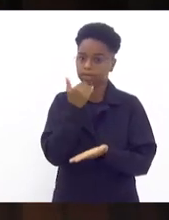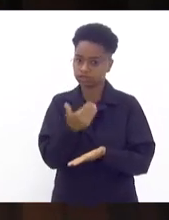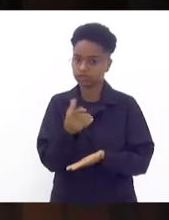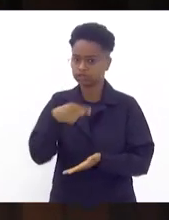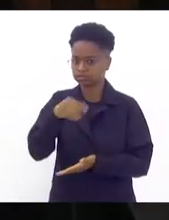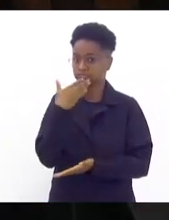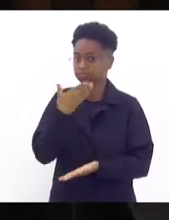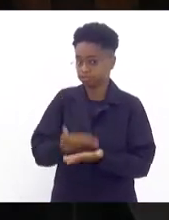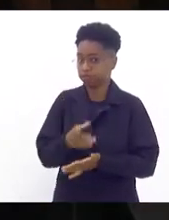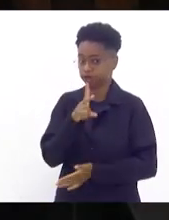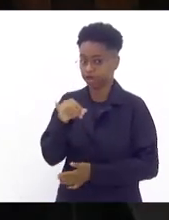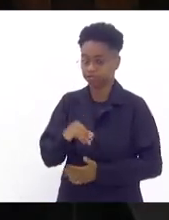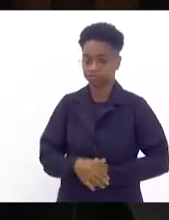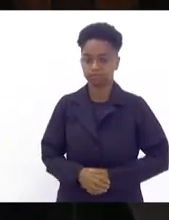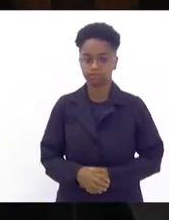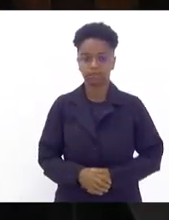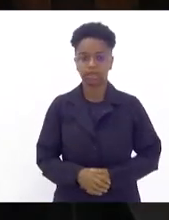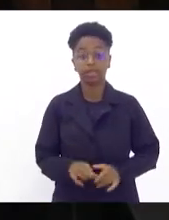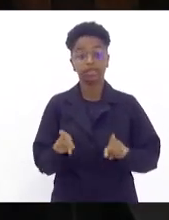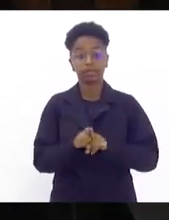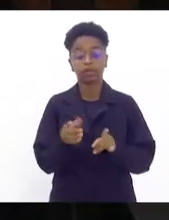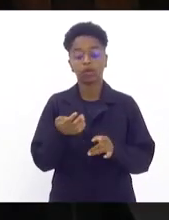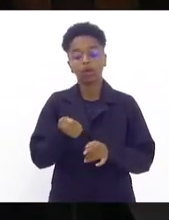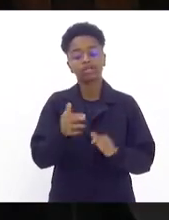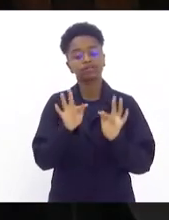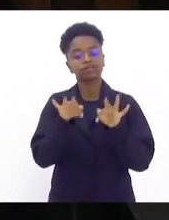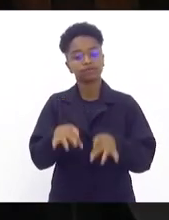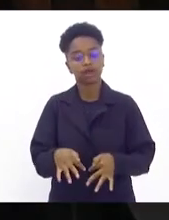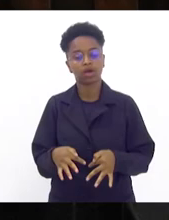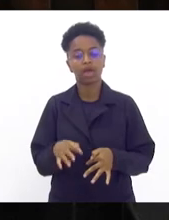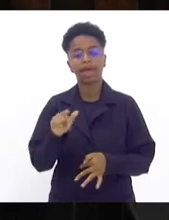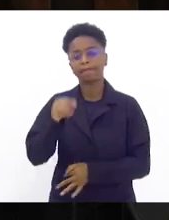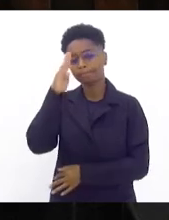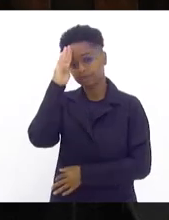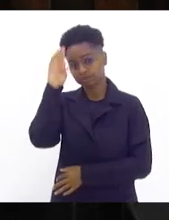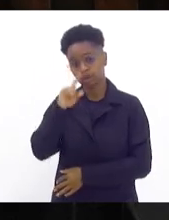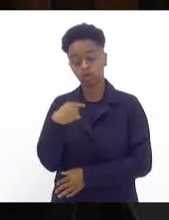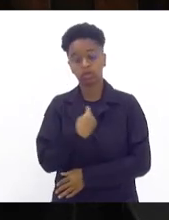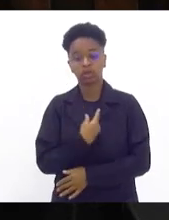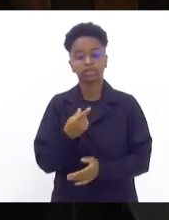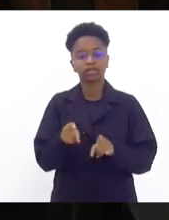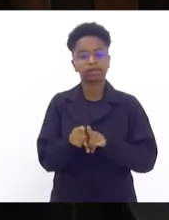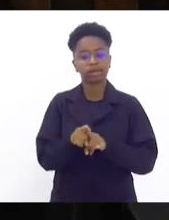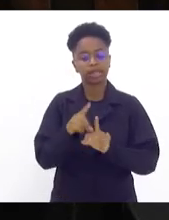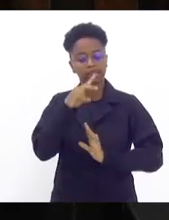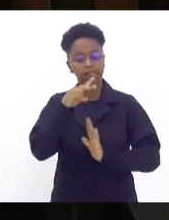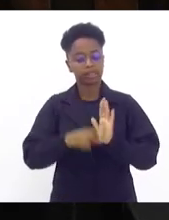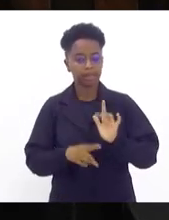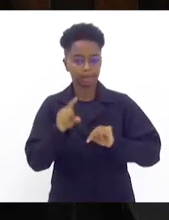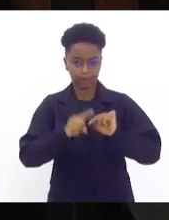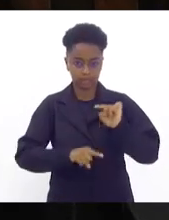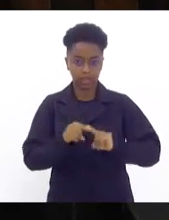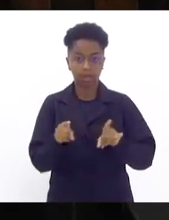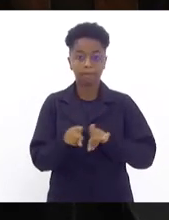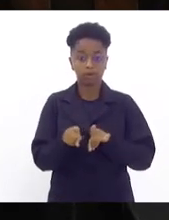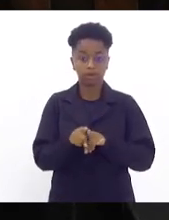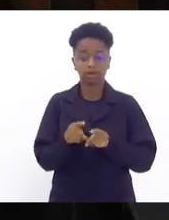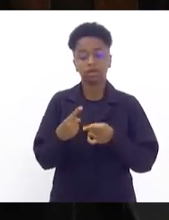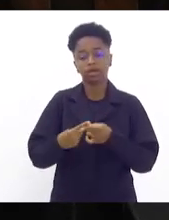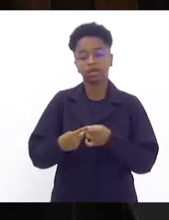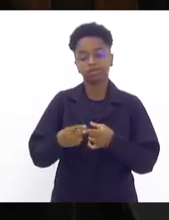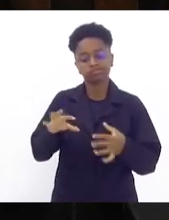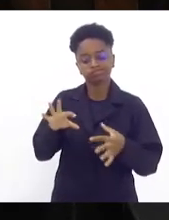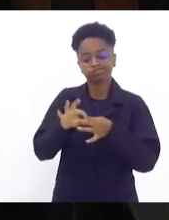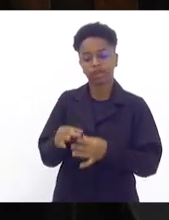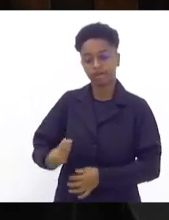assustado. Deputado, e para concluir, é fundamental que a gente se debruce sobre essa matéria, algo que é pertinente à vida, ao cotidiano